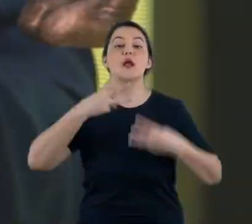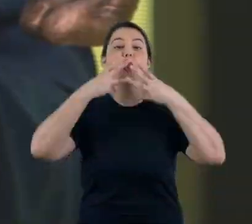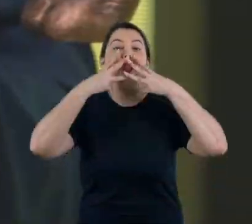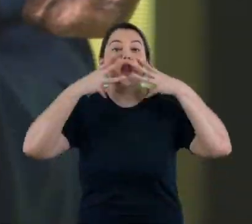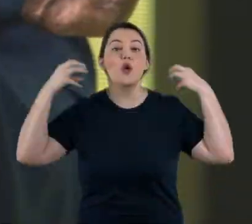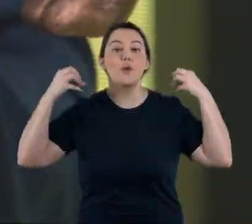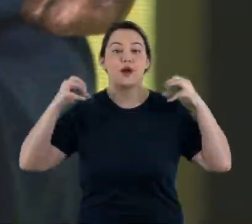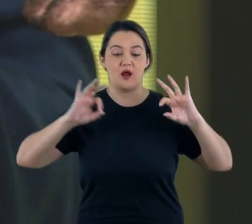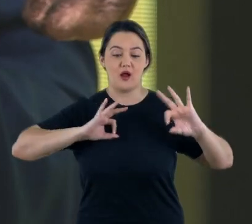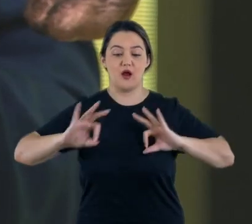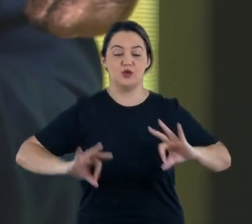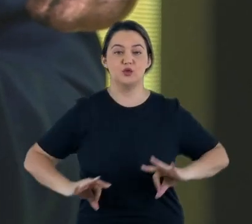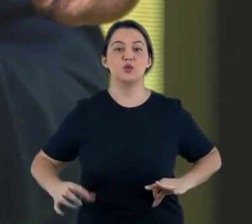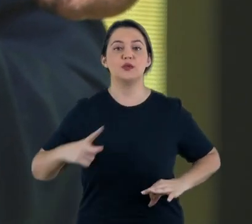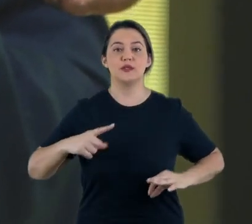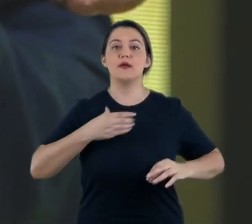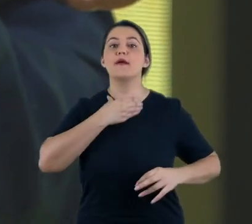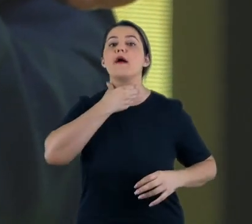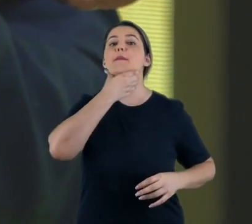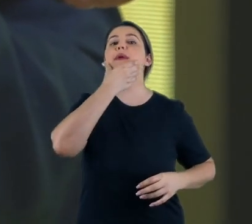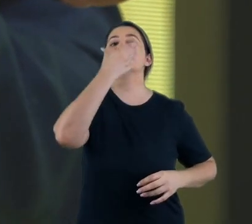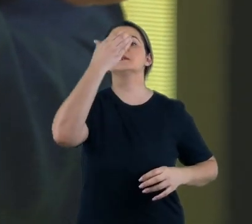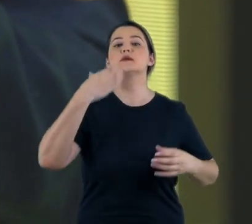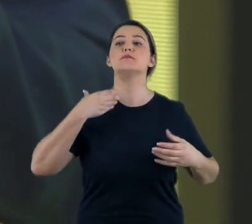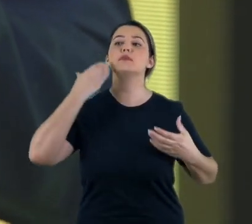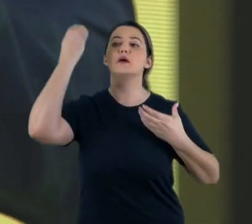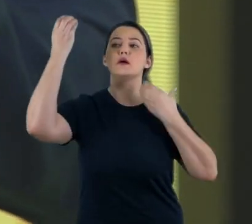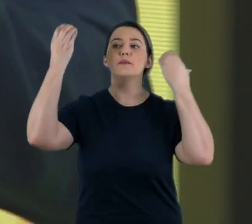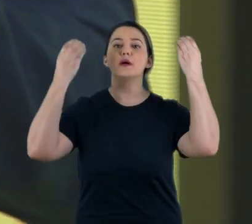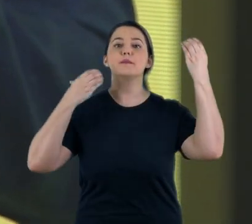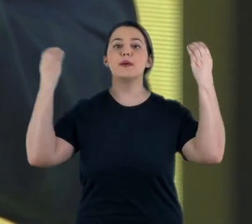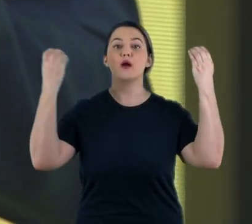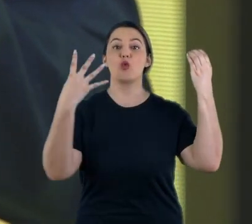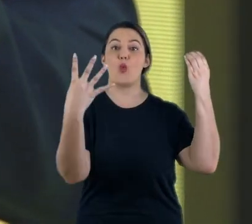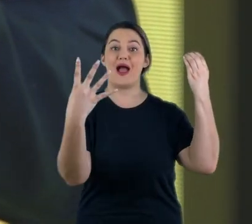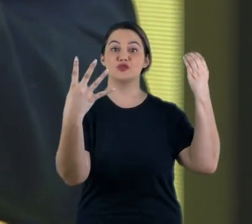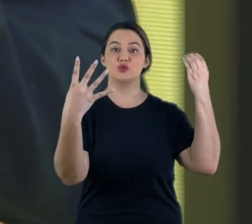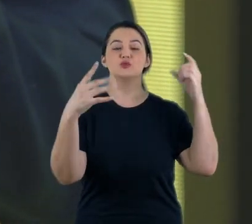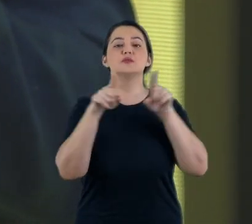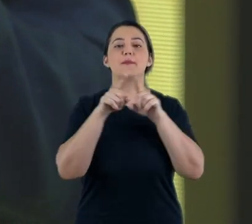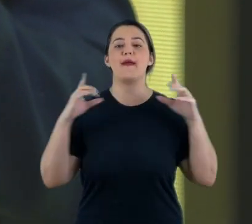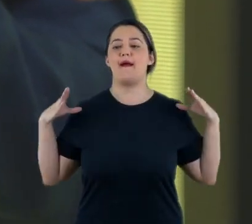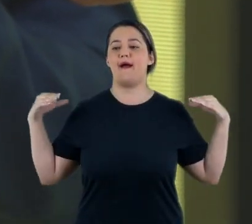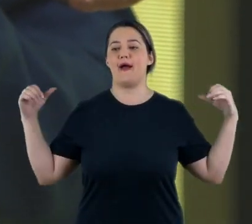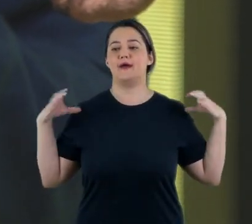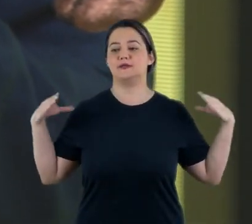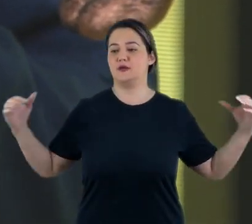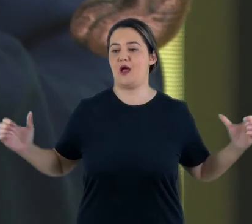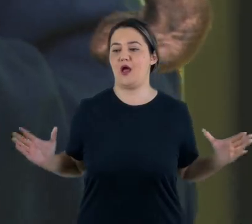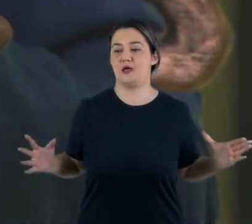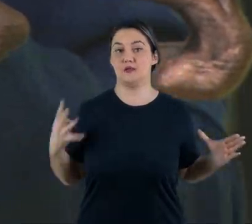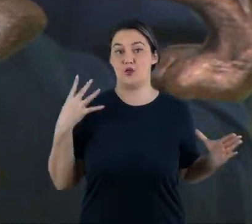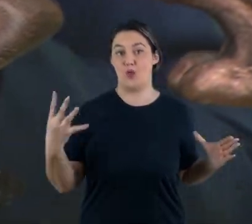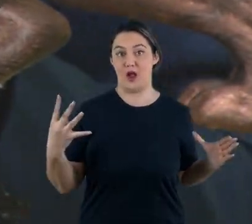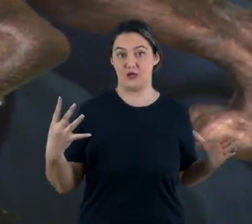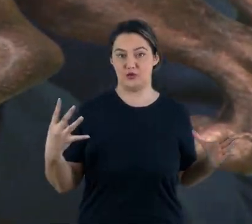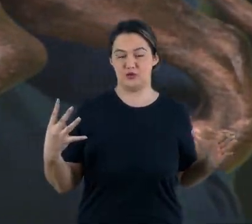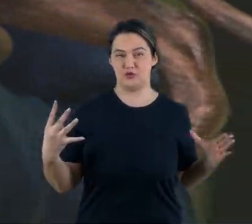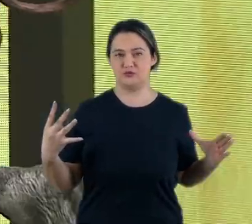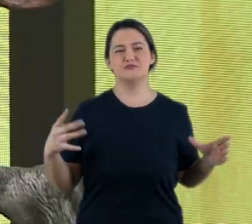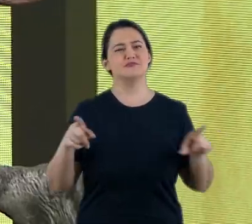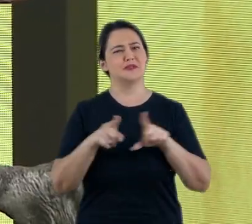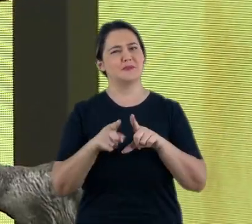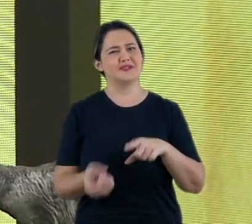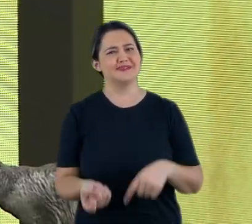com 4 cabeças, você vê aqui 4 cabeças e 4 asas, tá certo? Ora, isso